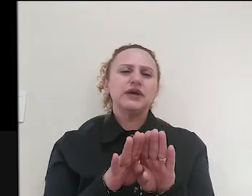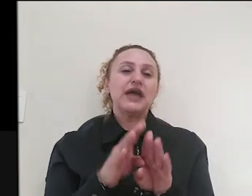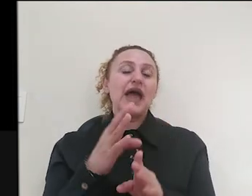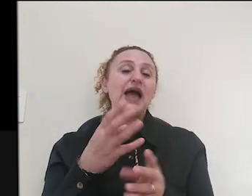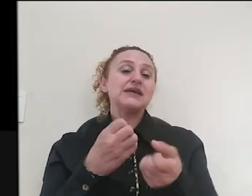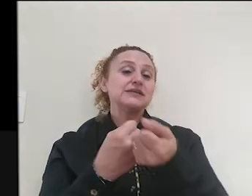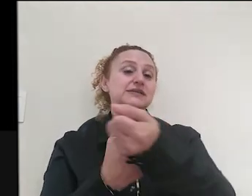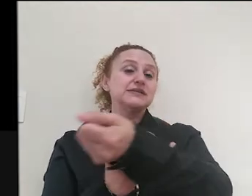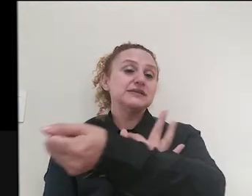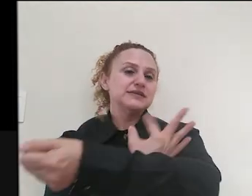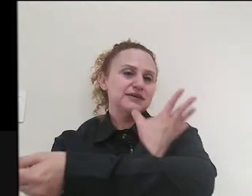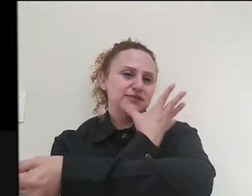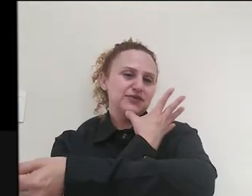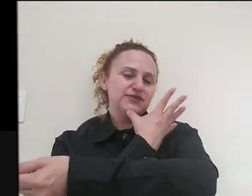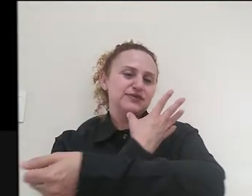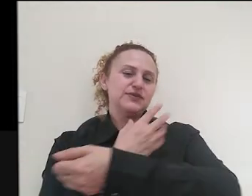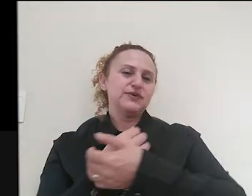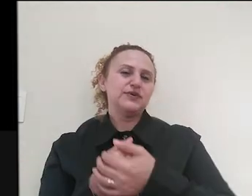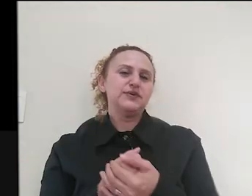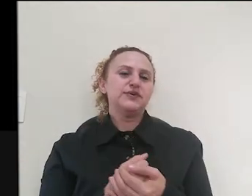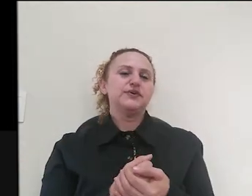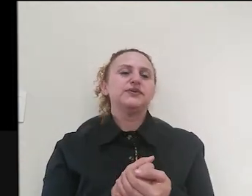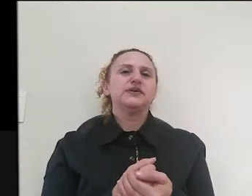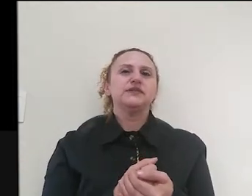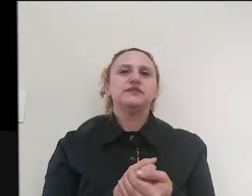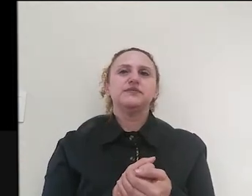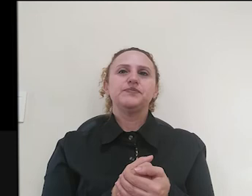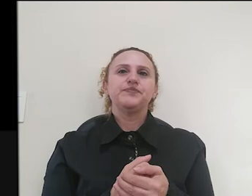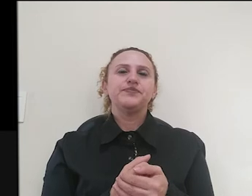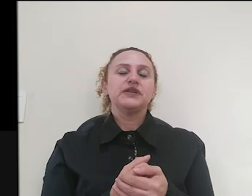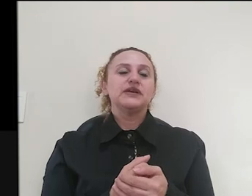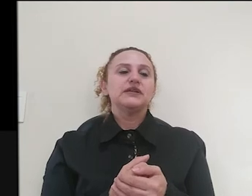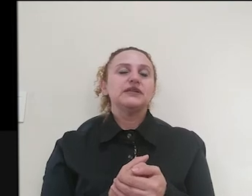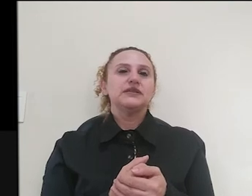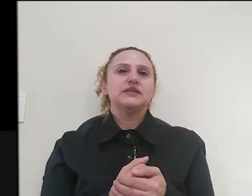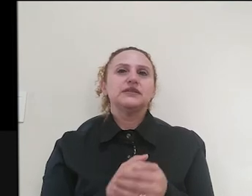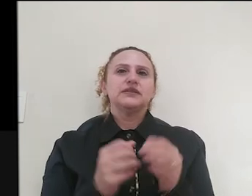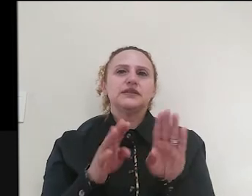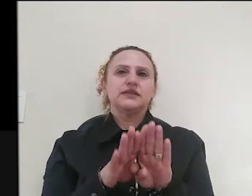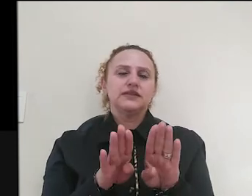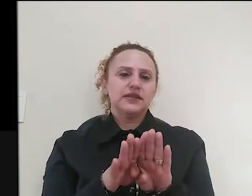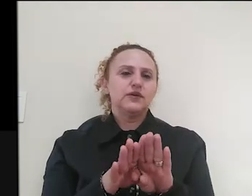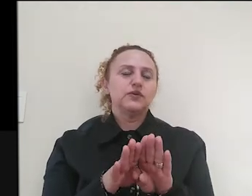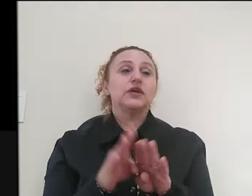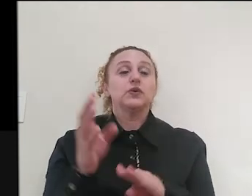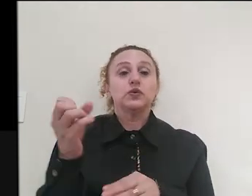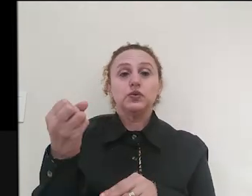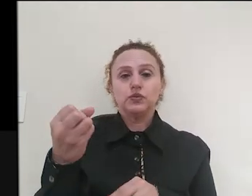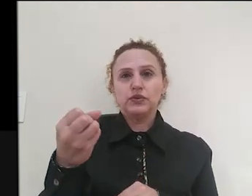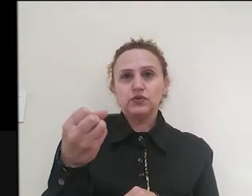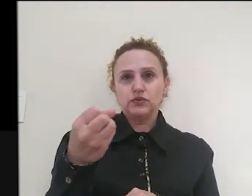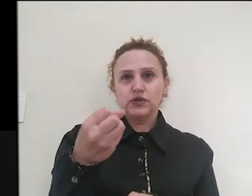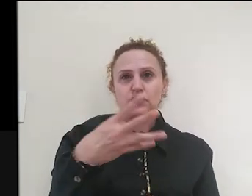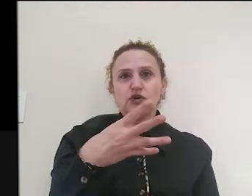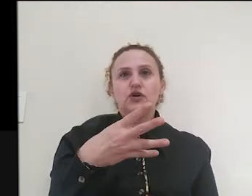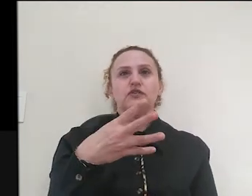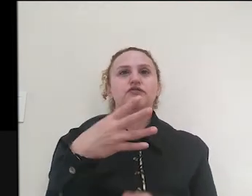moralismo, o antitradicionalismo, né, porque a burguesia é uma classe nova, então ela vai ter que propor uma nova